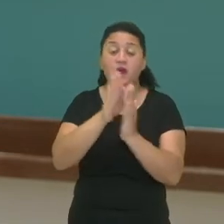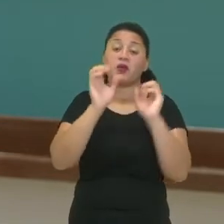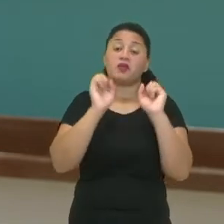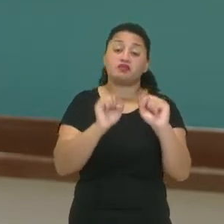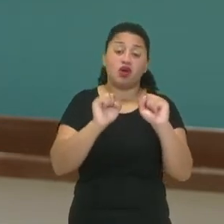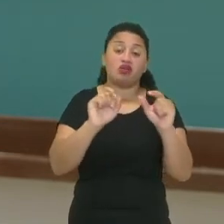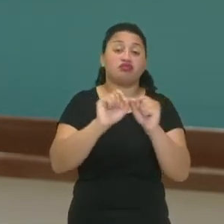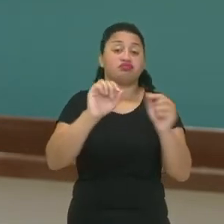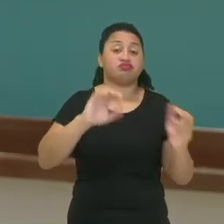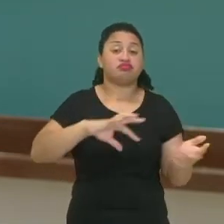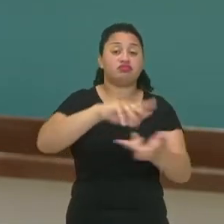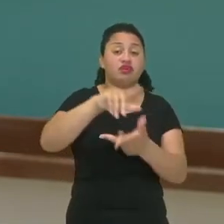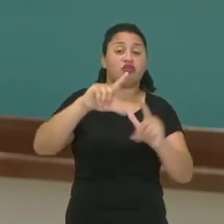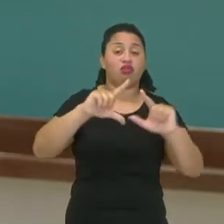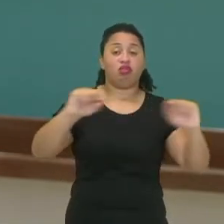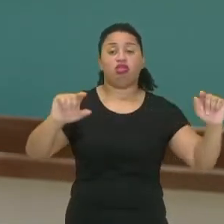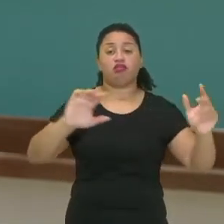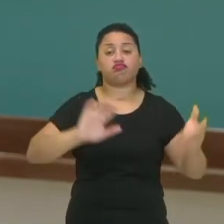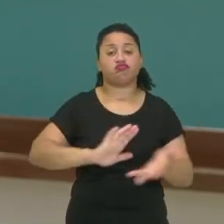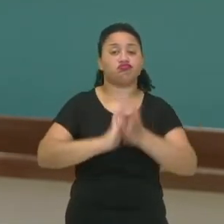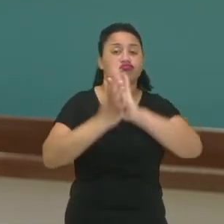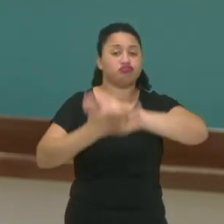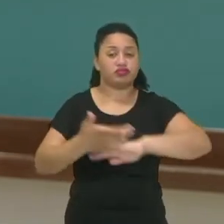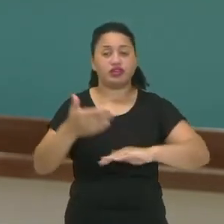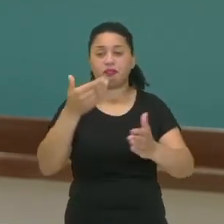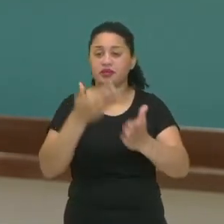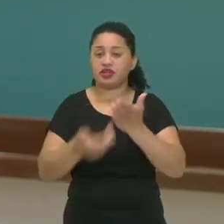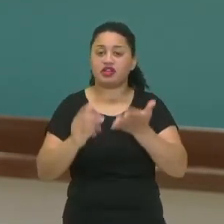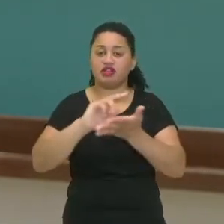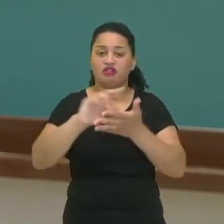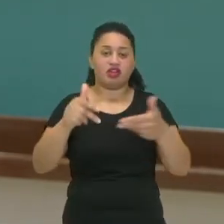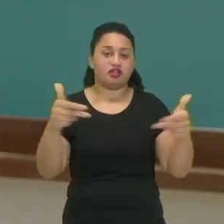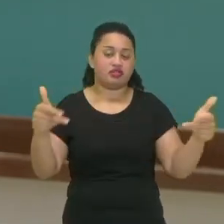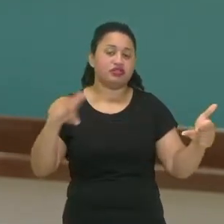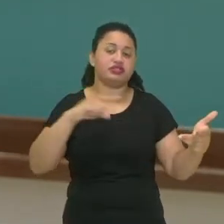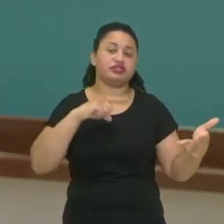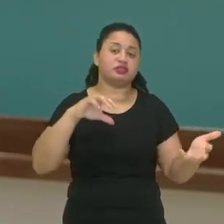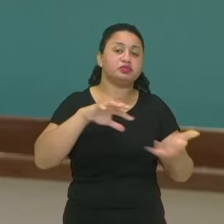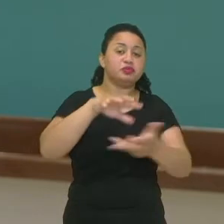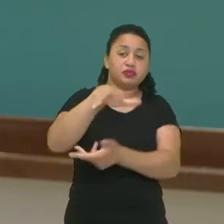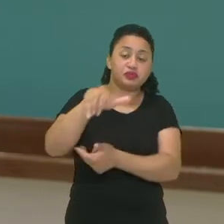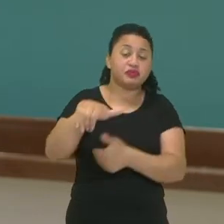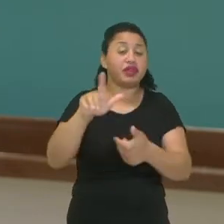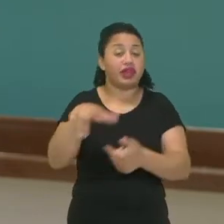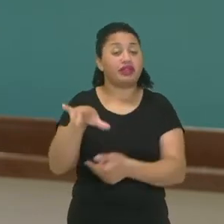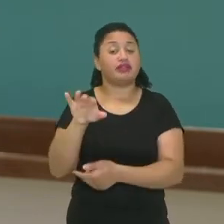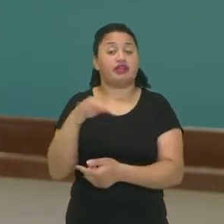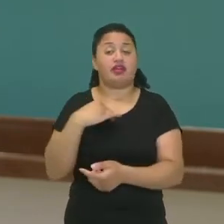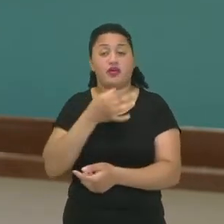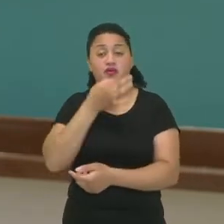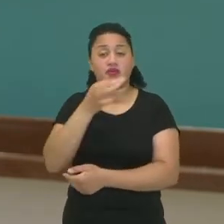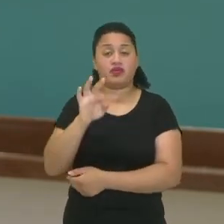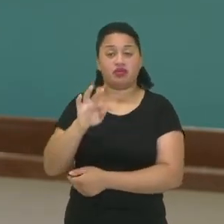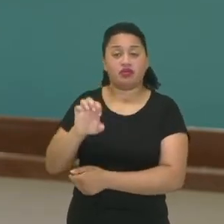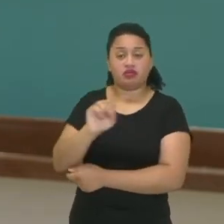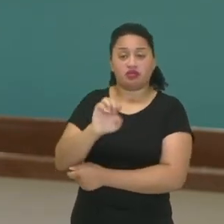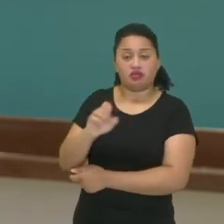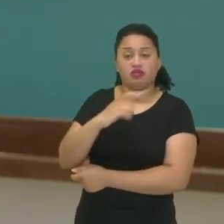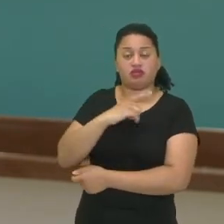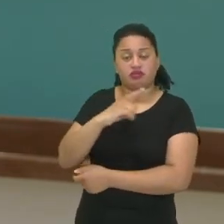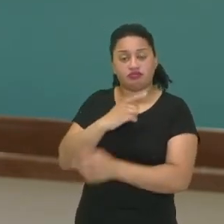nosso planeta à destruição, a perder uma série de coisas do nosso planeta. Essa é a tese que ele está desenvolvendo ali. E o que